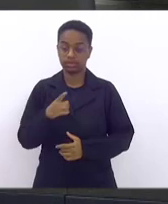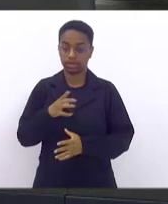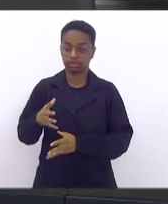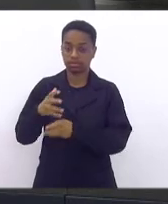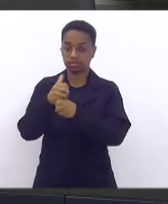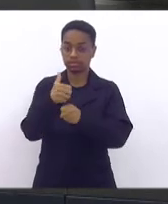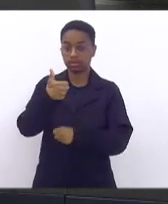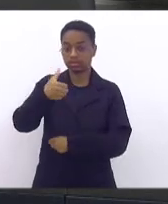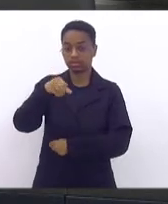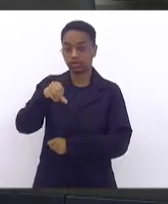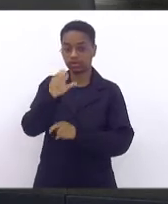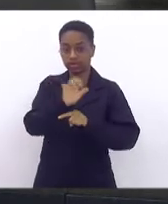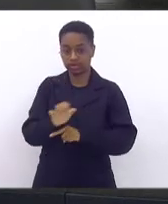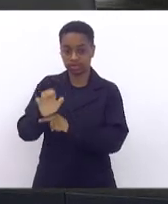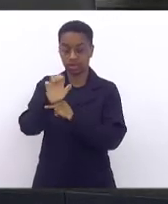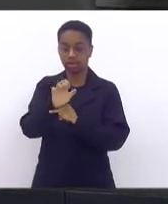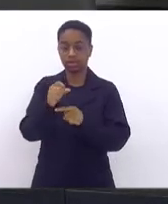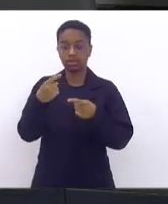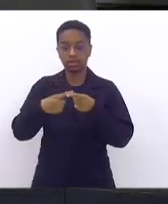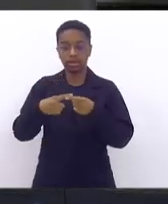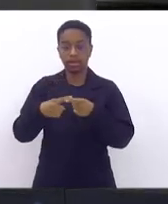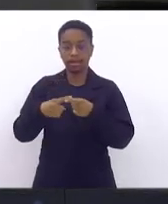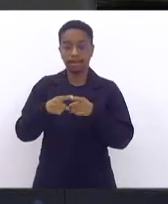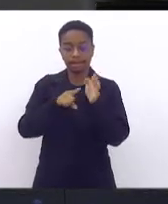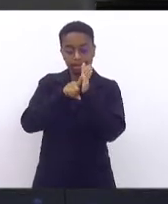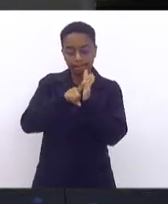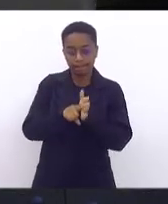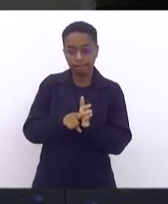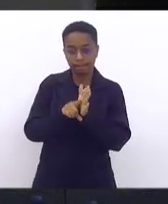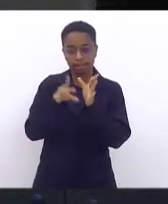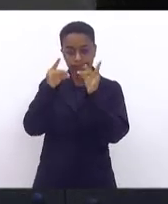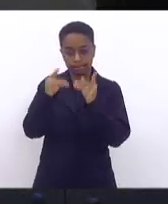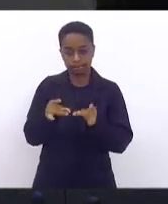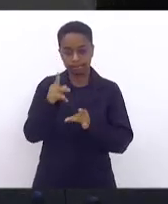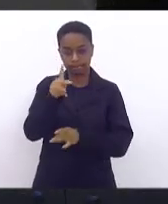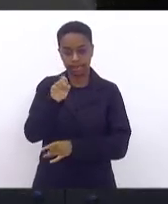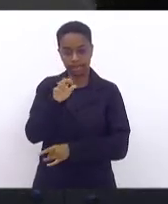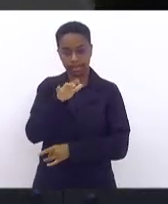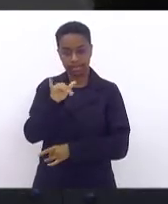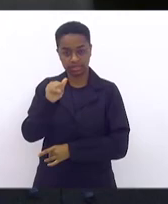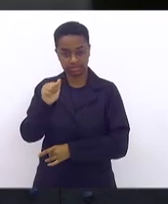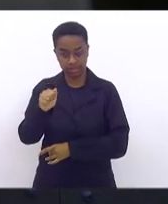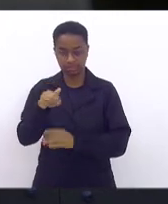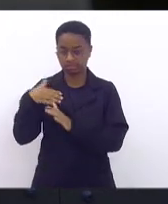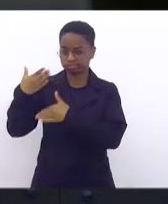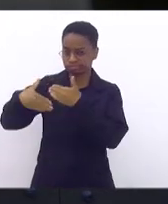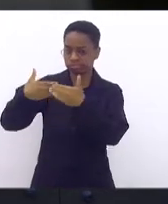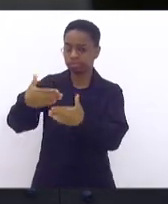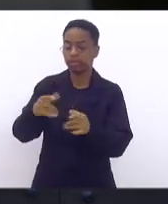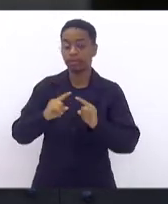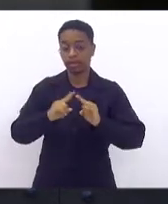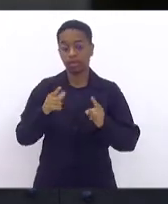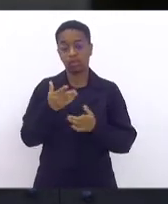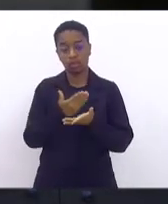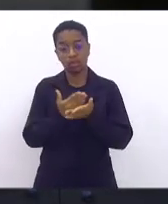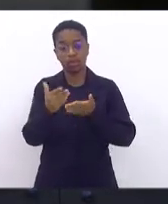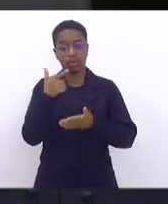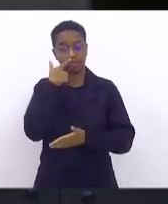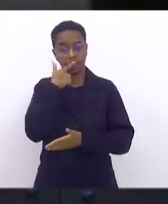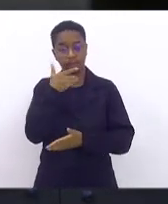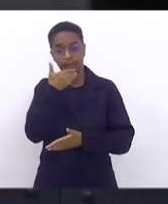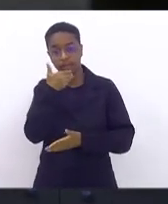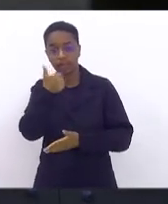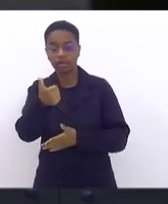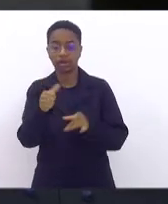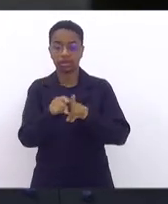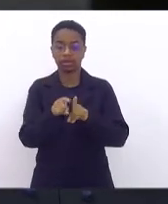estados onde a perícia está deslanchando. Tá? E há uma significativa melhoria nos serviços